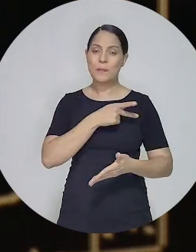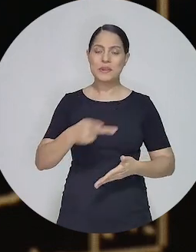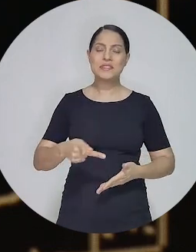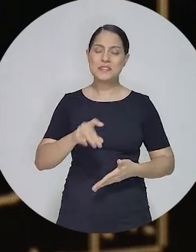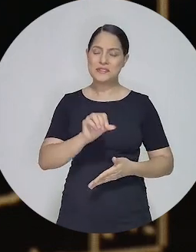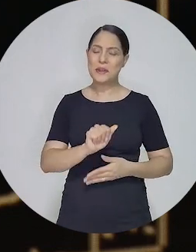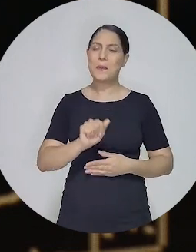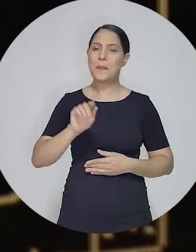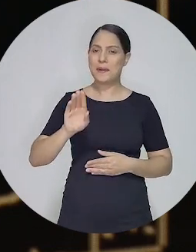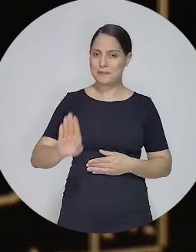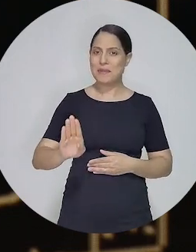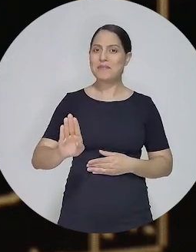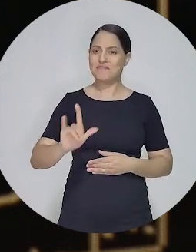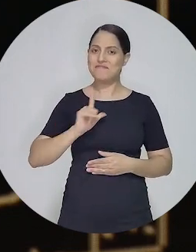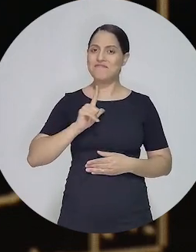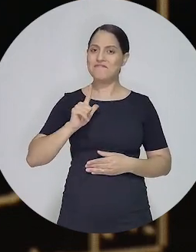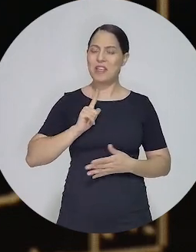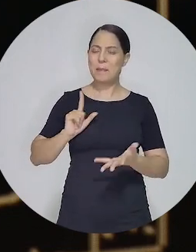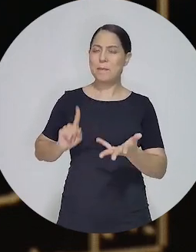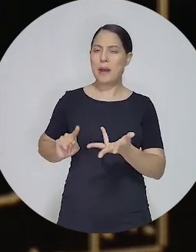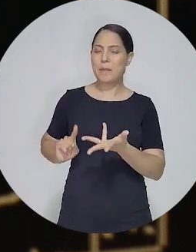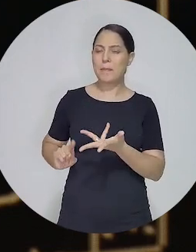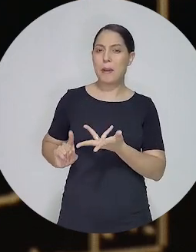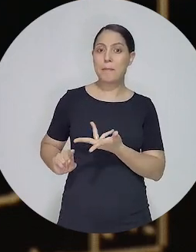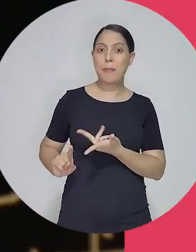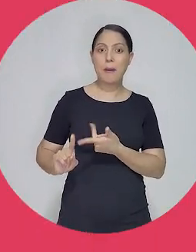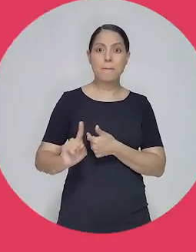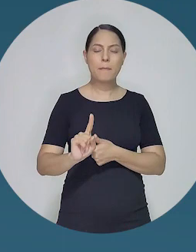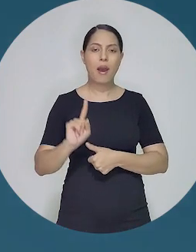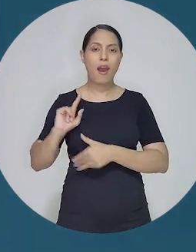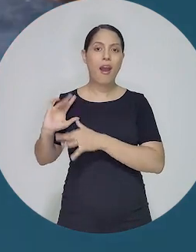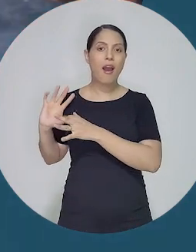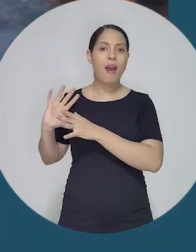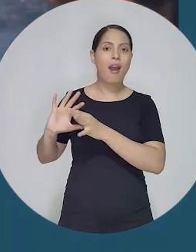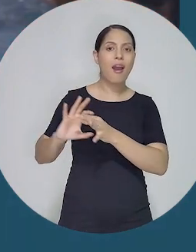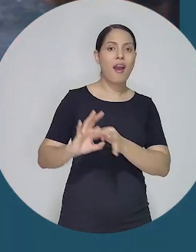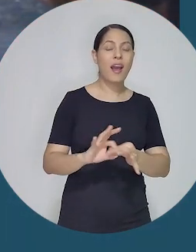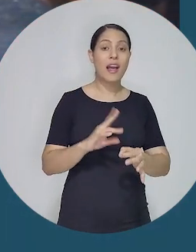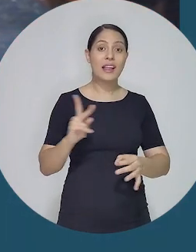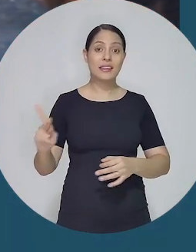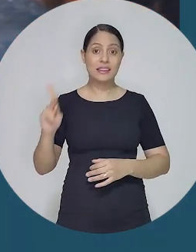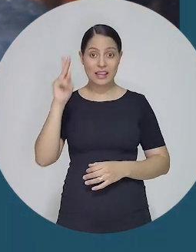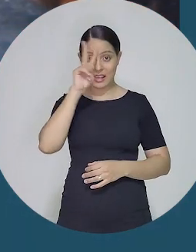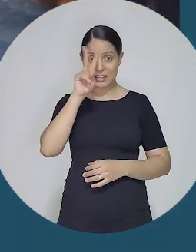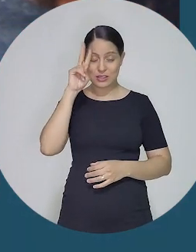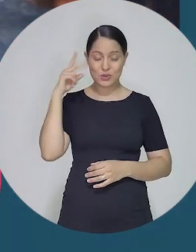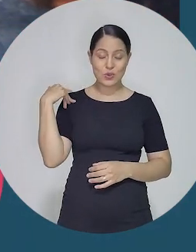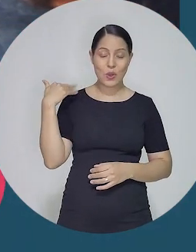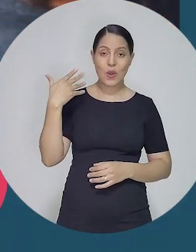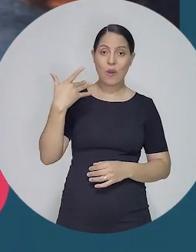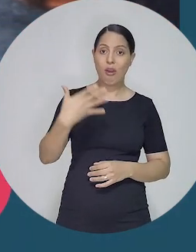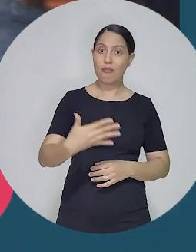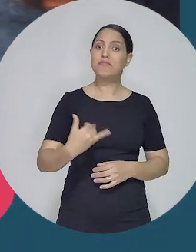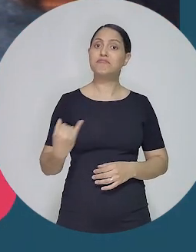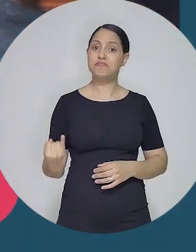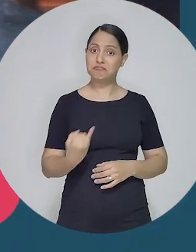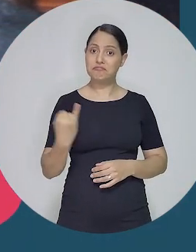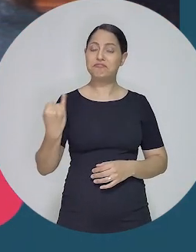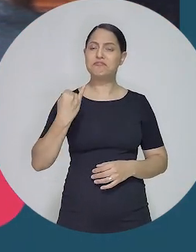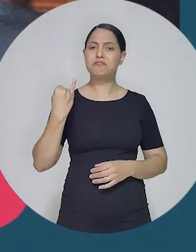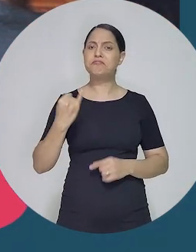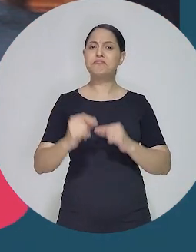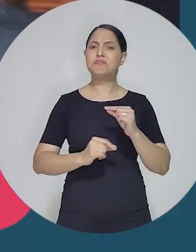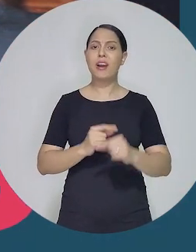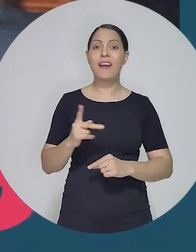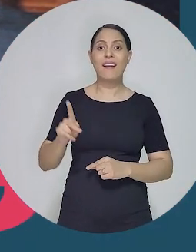à frente da OAB parte das demandas e de tantos vínculos feitos ao longo de toda a sua jornada. Nessa missão, ele se